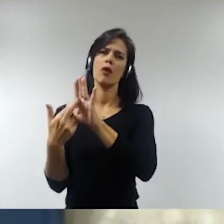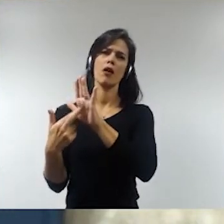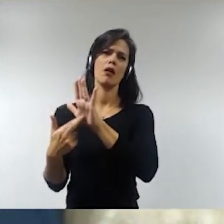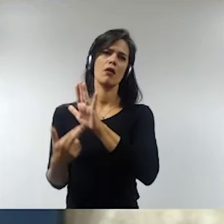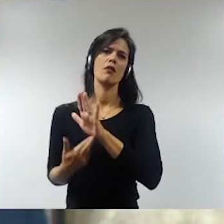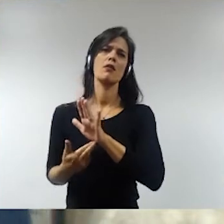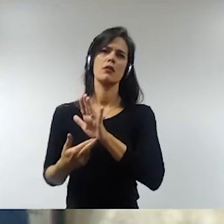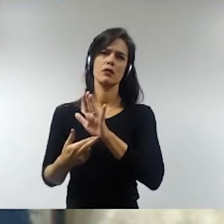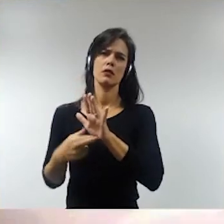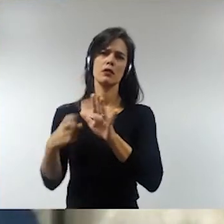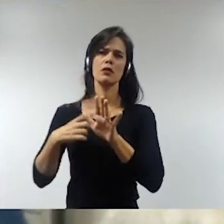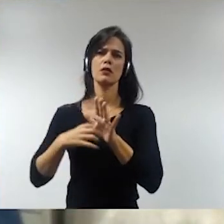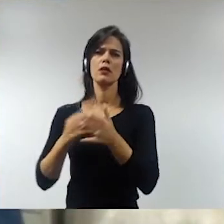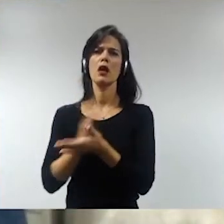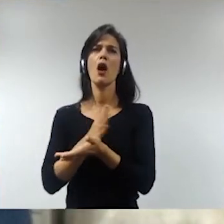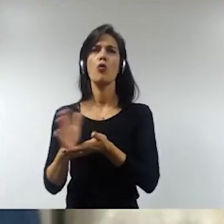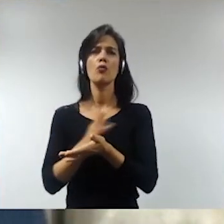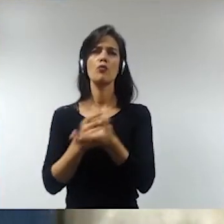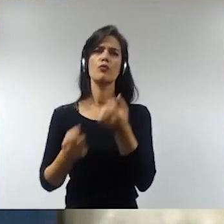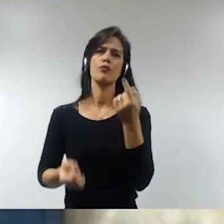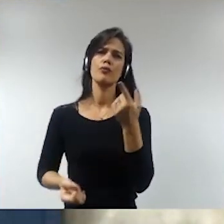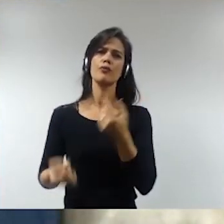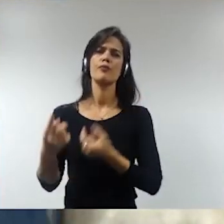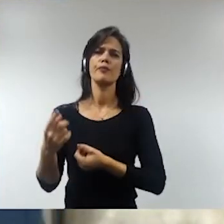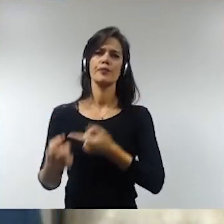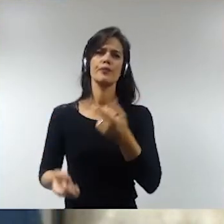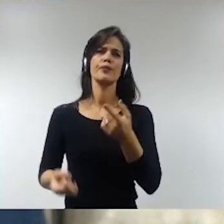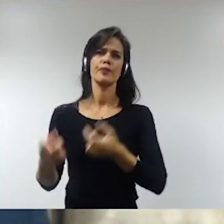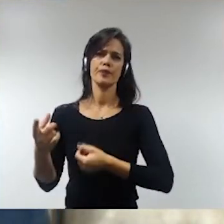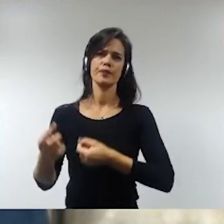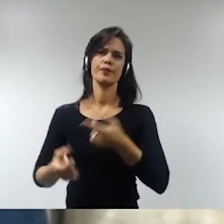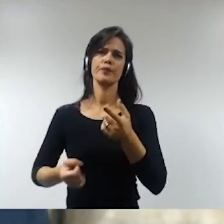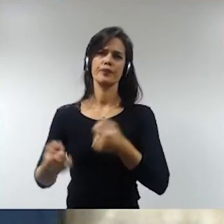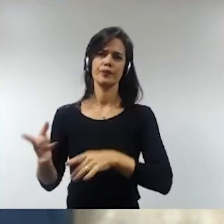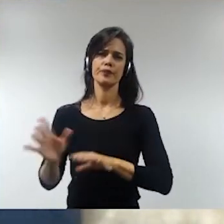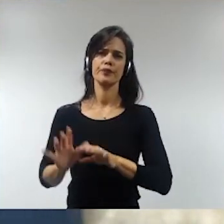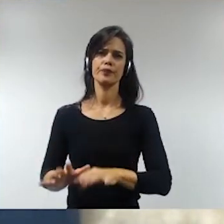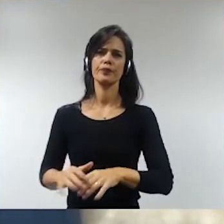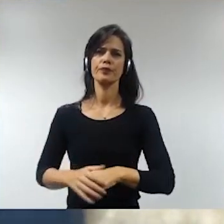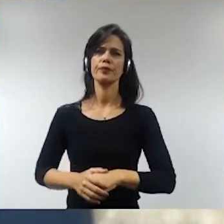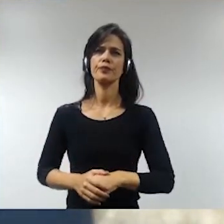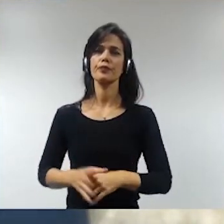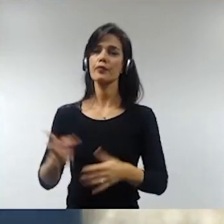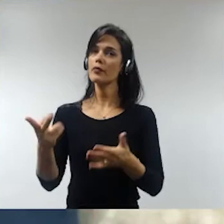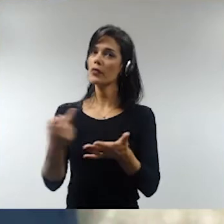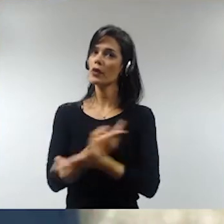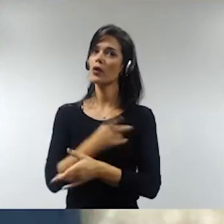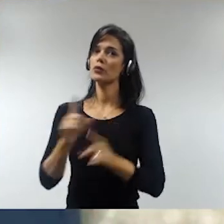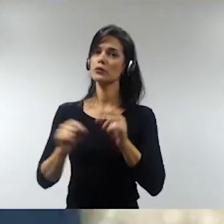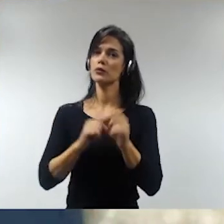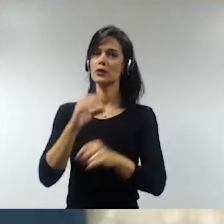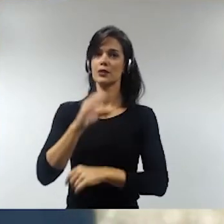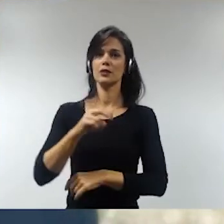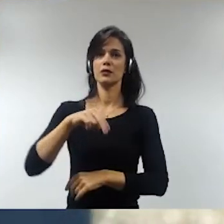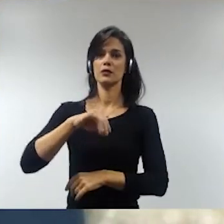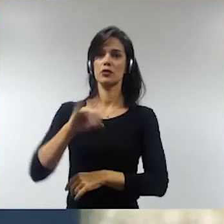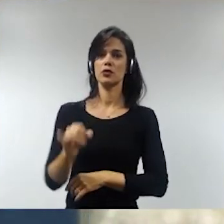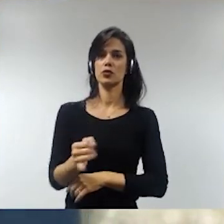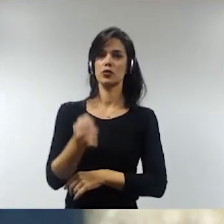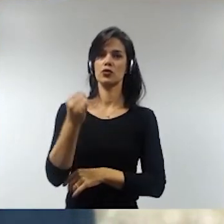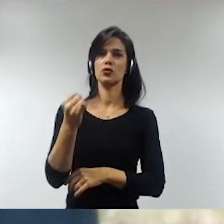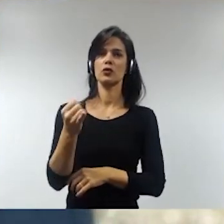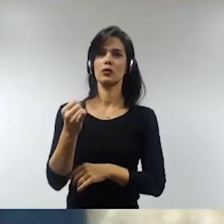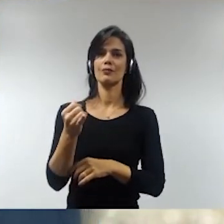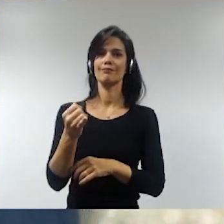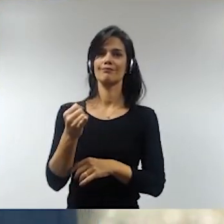as exceções. E as impossibilidades deveriam ser tratadas de forma pontual. Acontece que o CNJ ele pulou